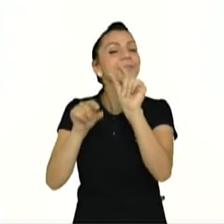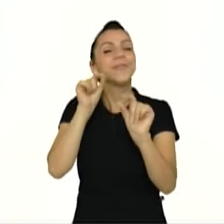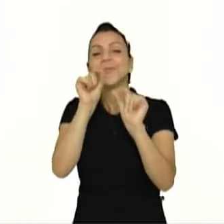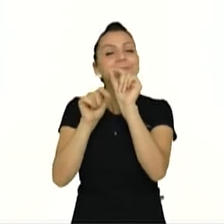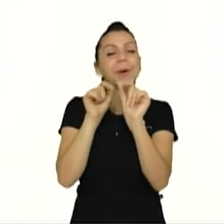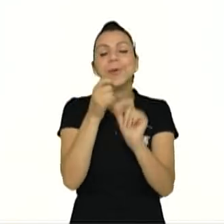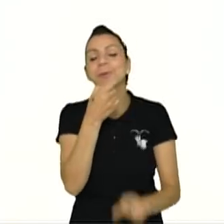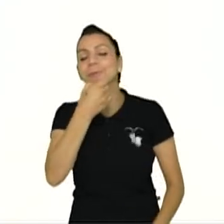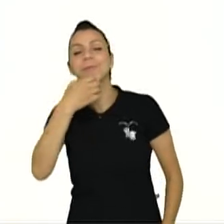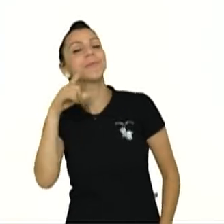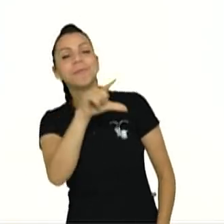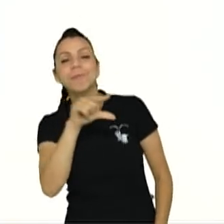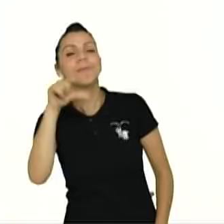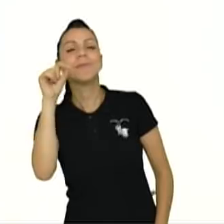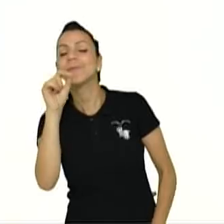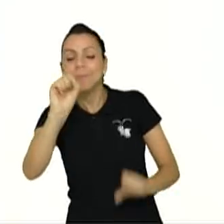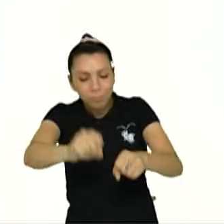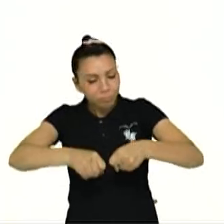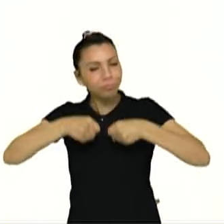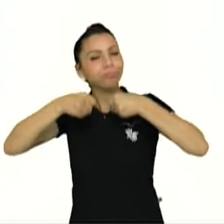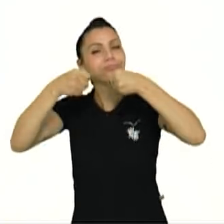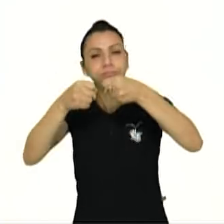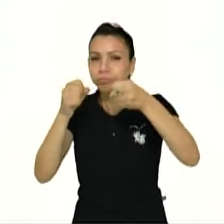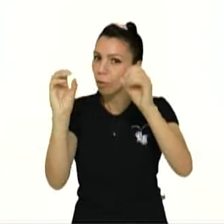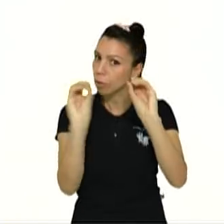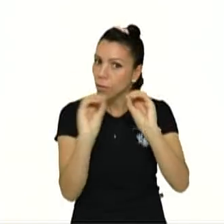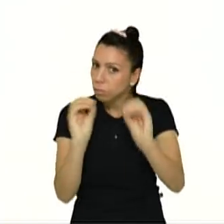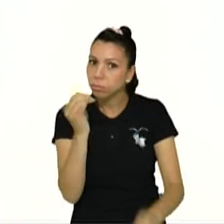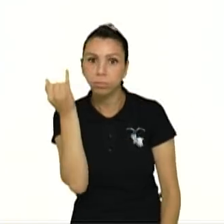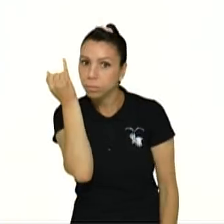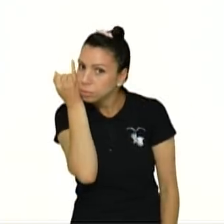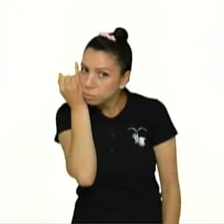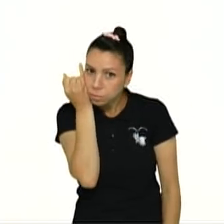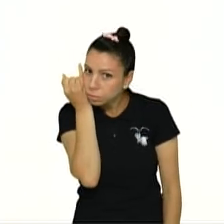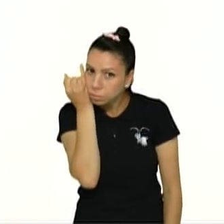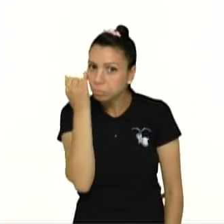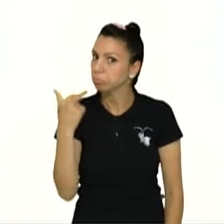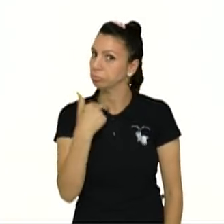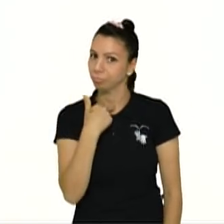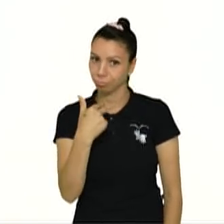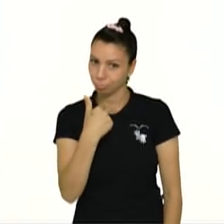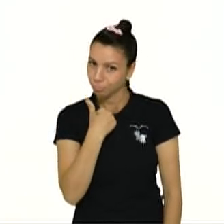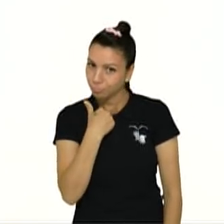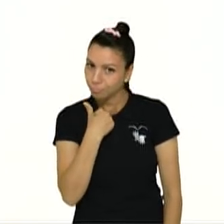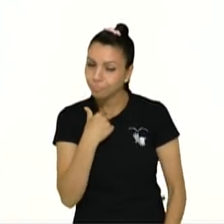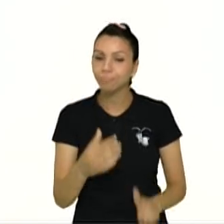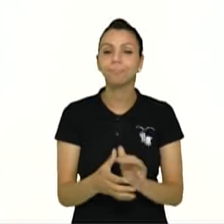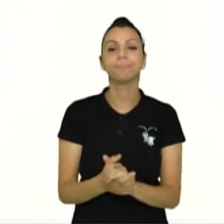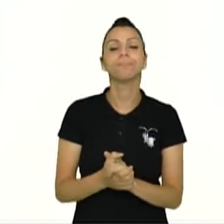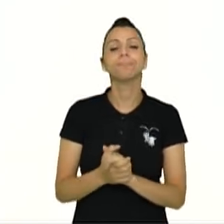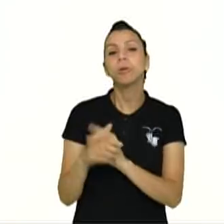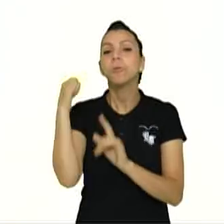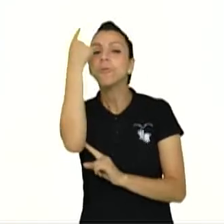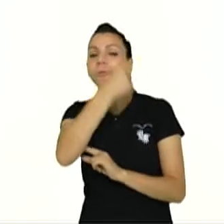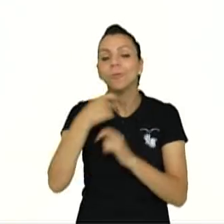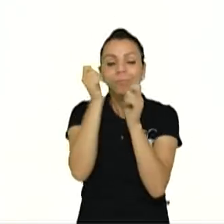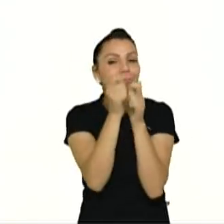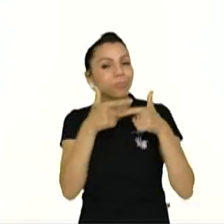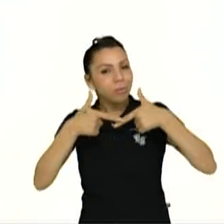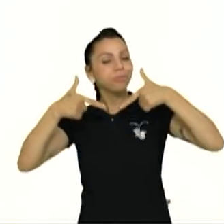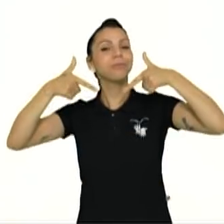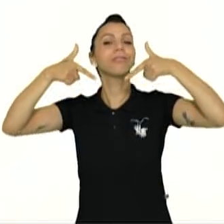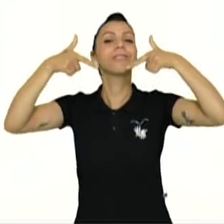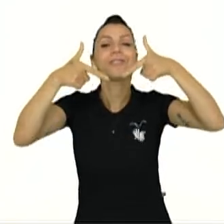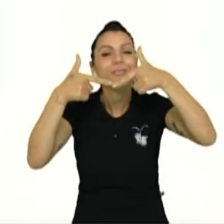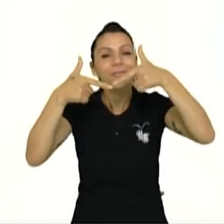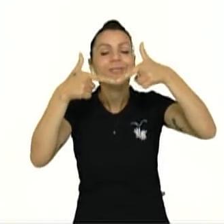Quem for bom de gosto, mostre-se disposto, não procure encosto. Tenha o riso posto,